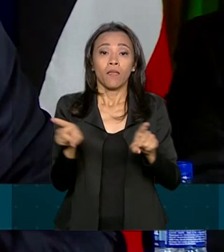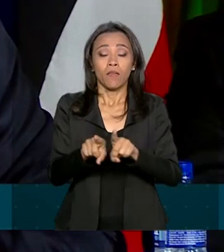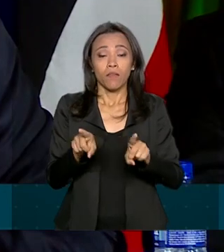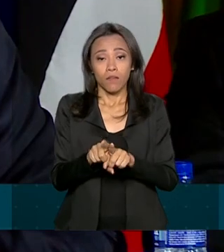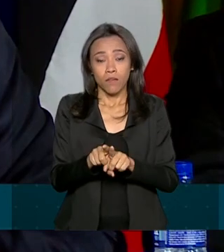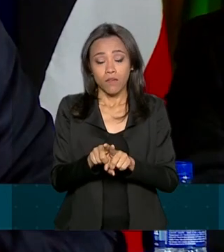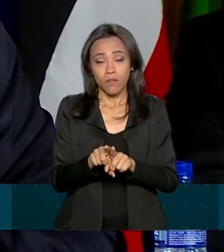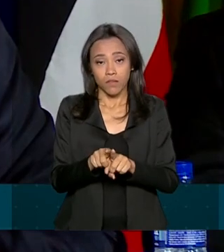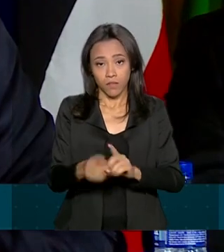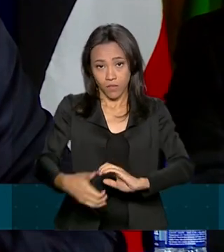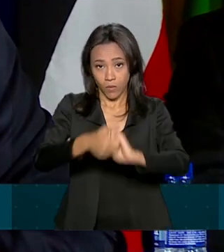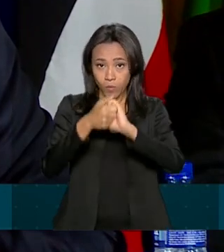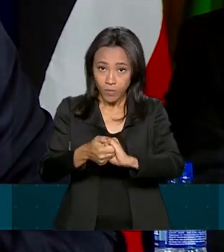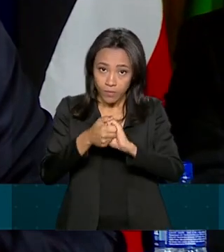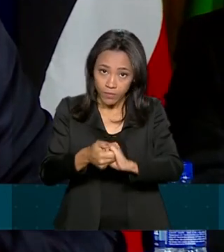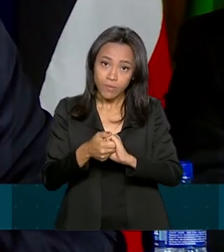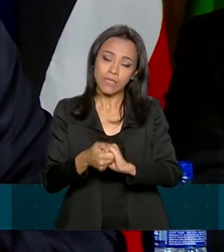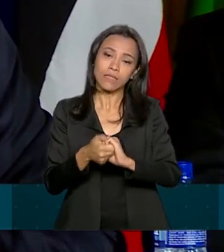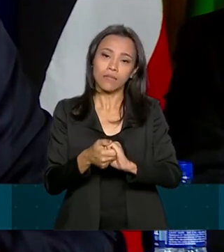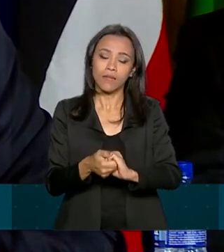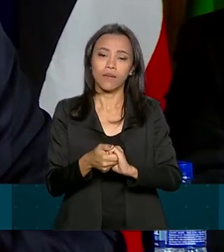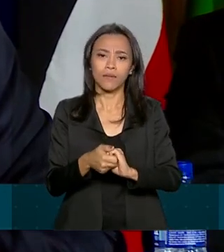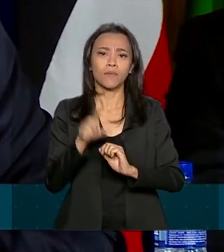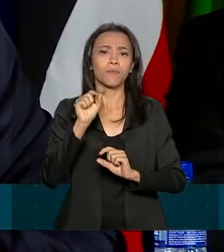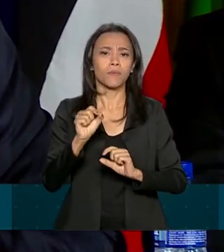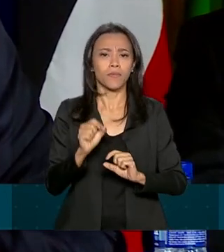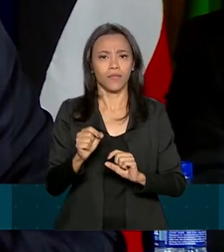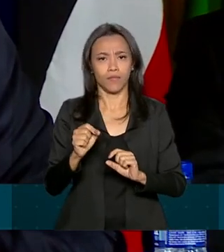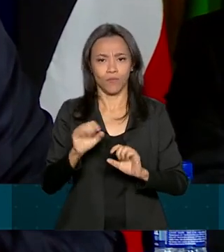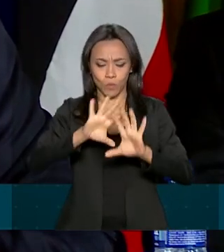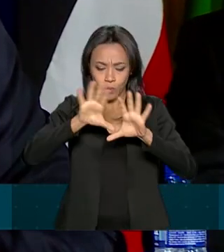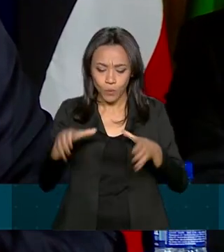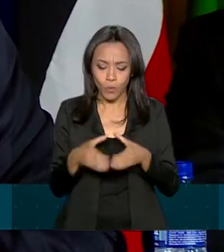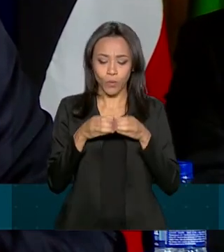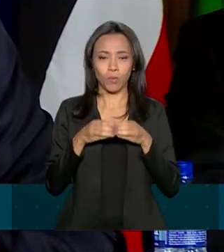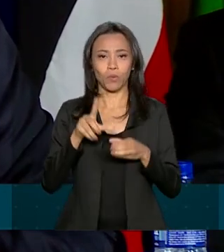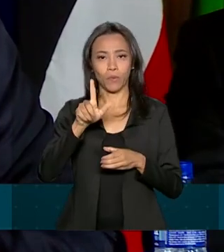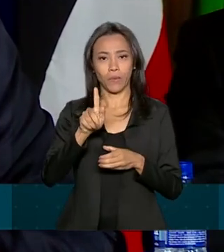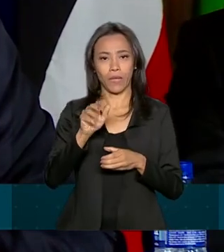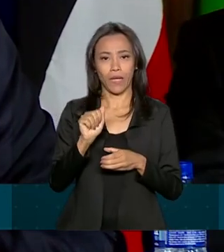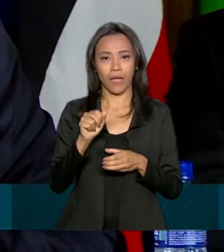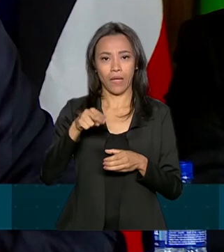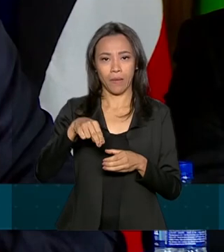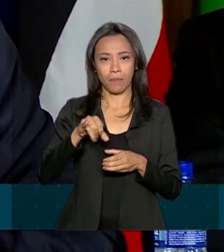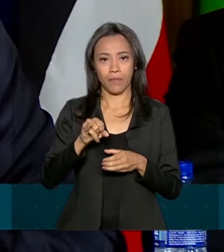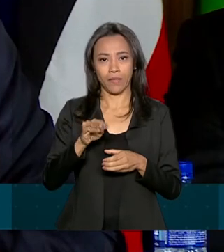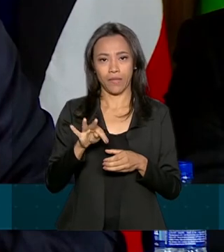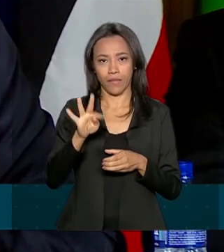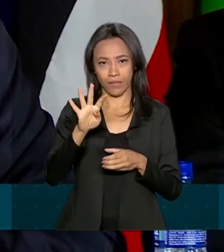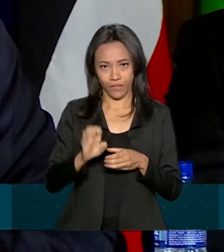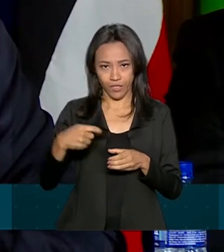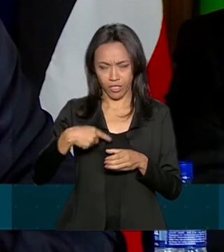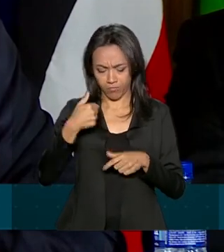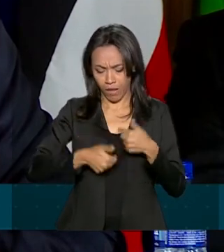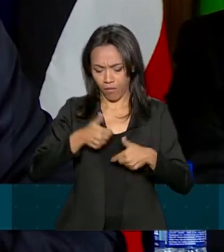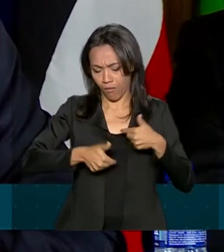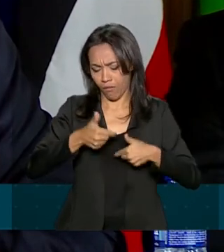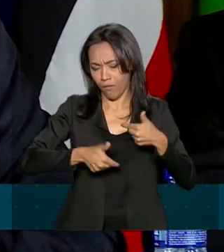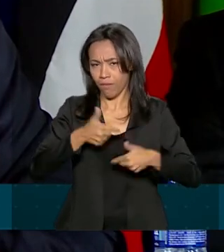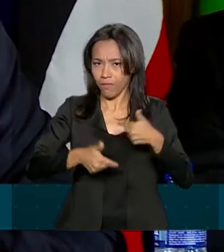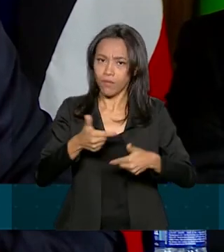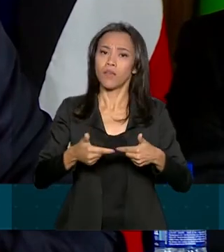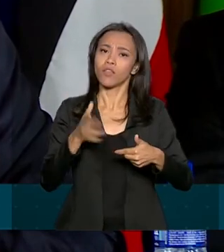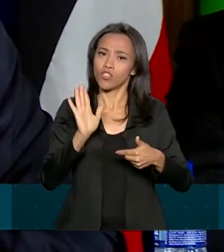nosso gabinete, o nosso ministério, que não mediu esforço também, até para cumprir, né, algo que eu havia falado